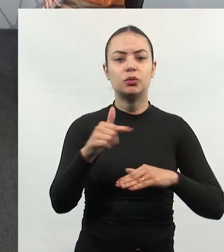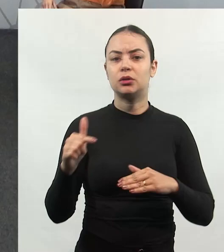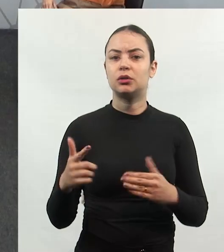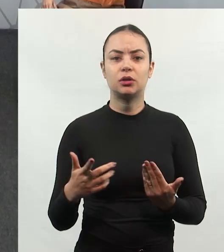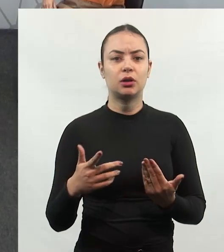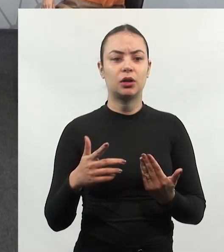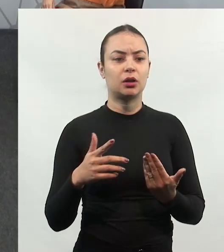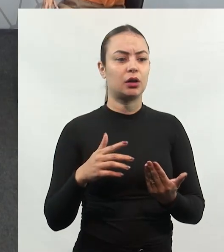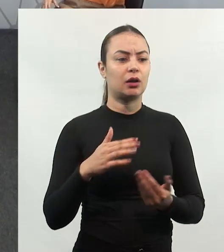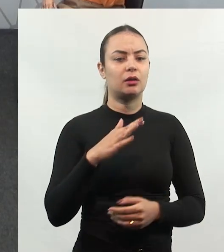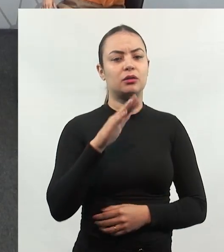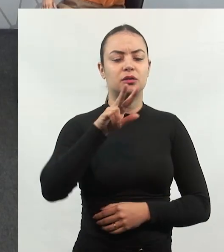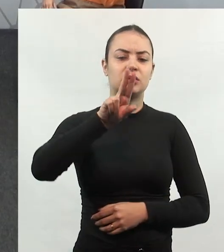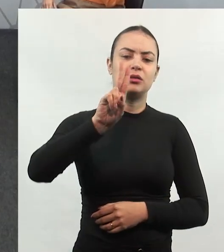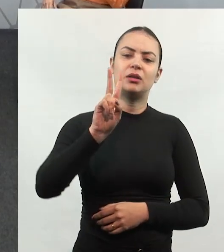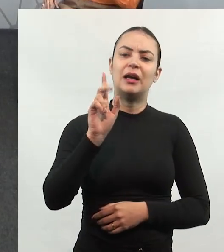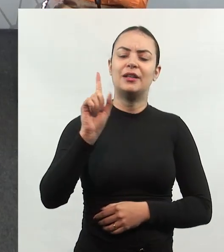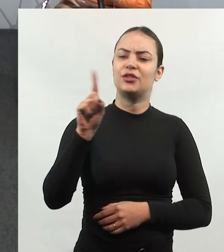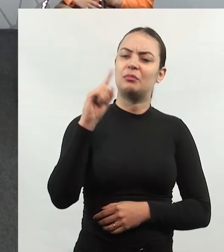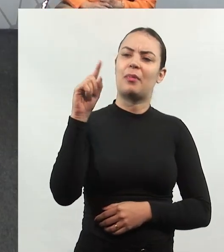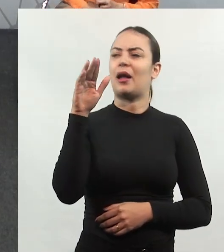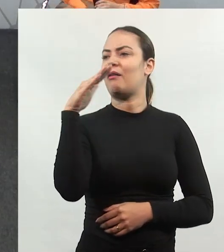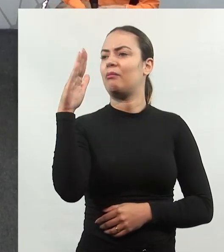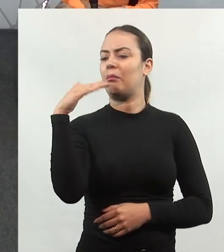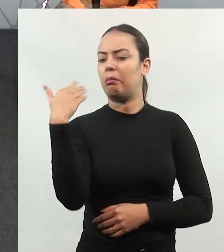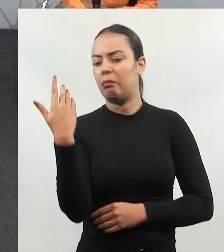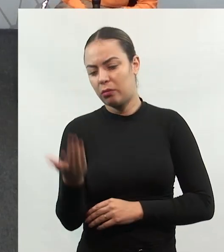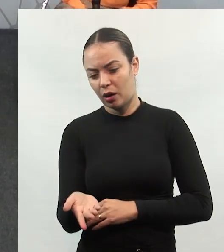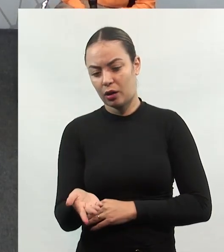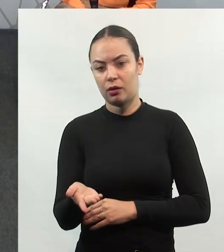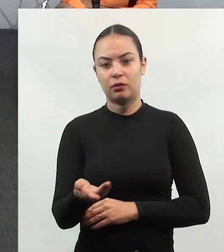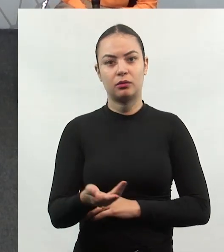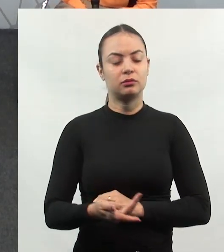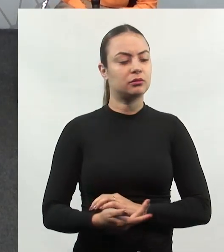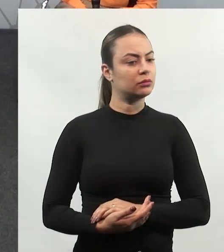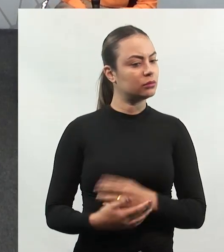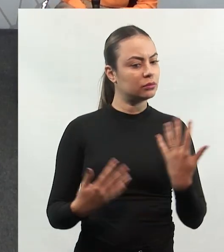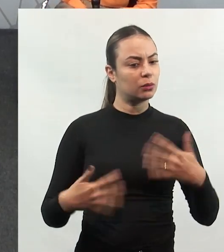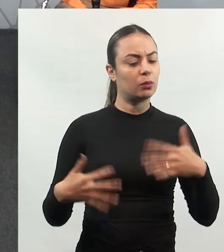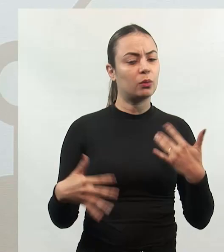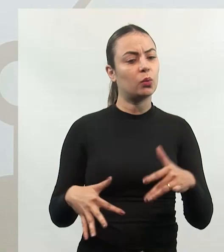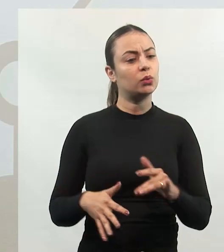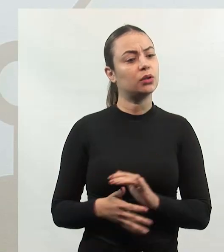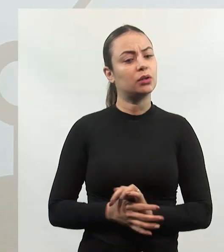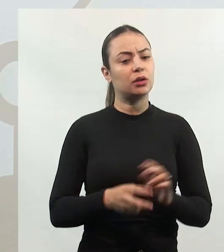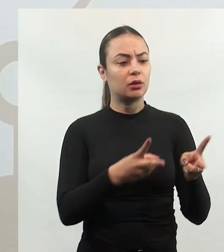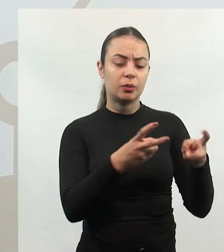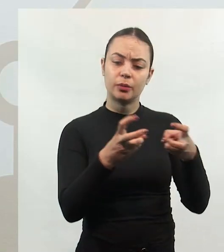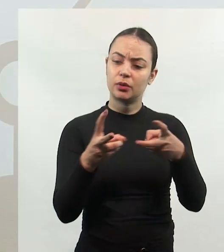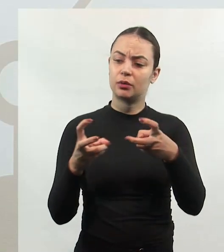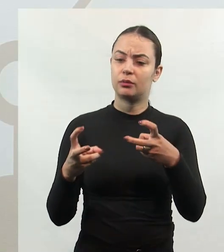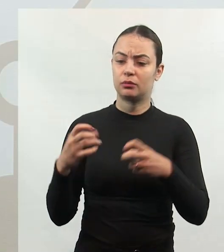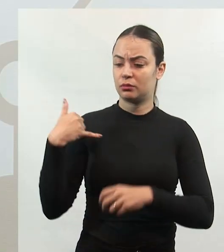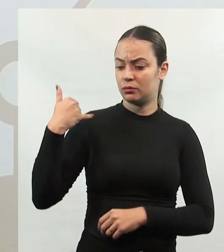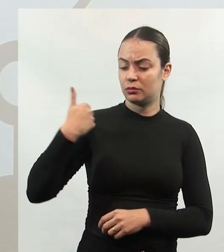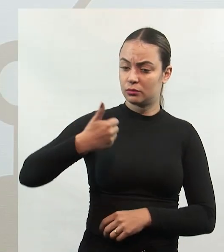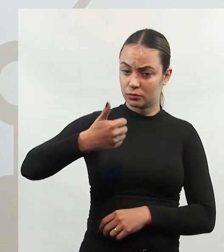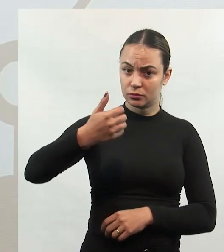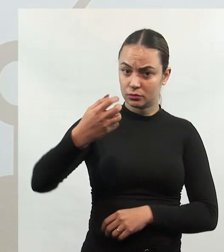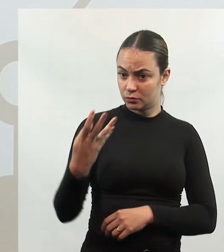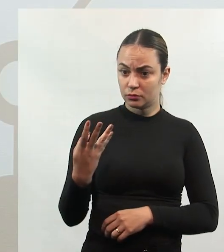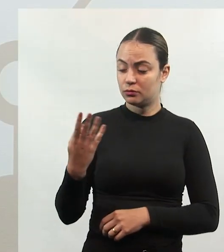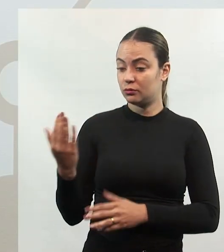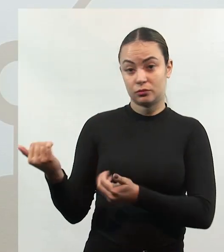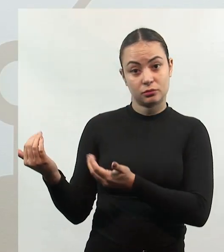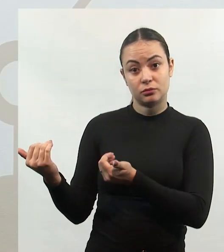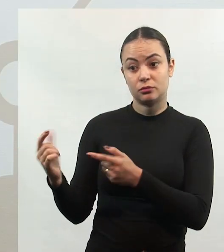o perfil, então não é fácil. E essa fundamentação, que eu digo, fundamentação teórica muito sólida que a gente tinha, e